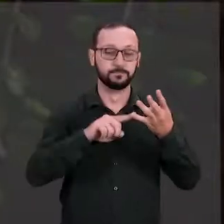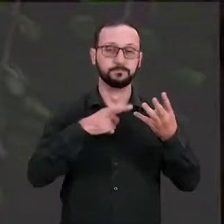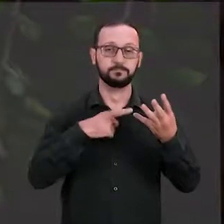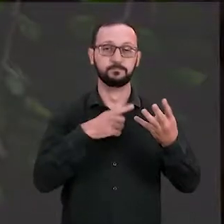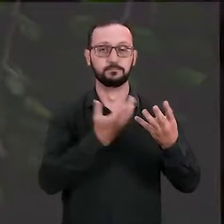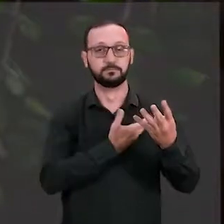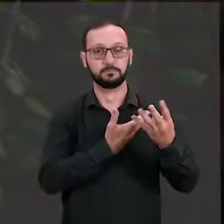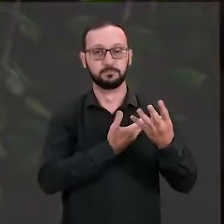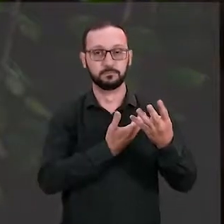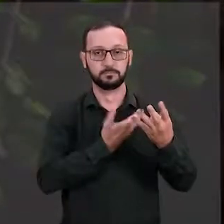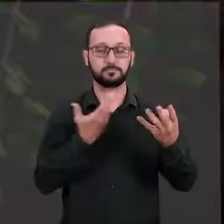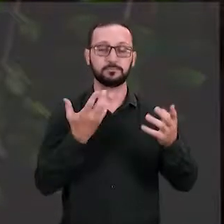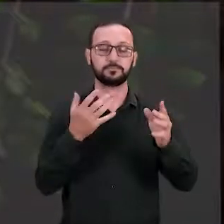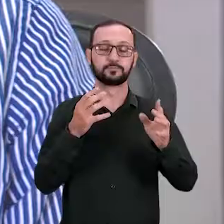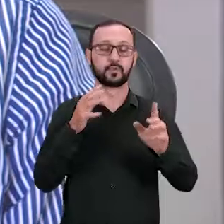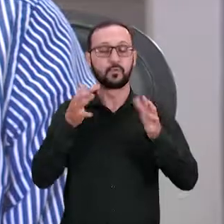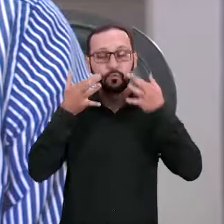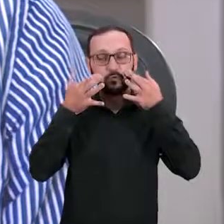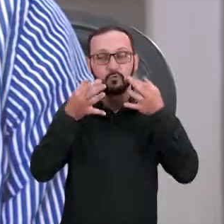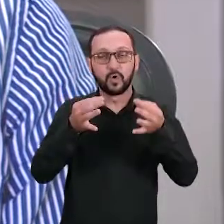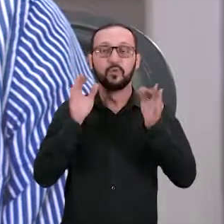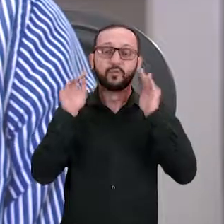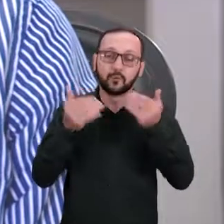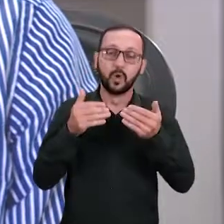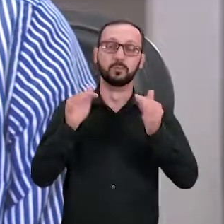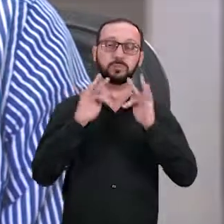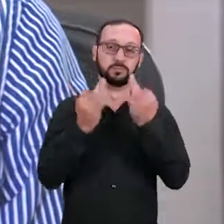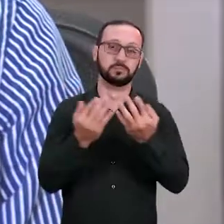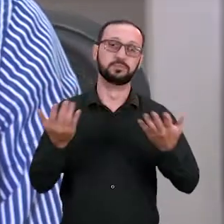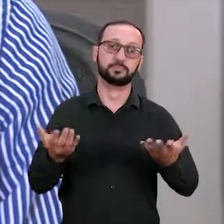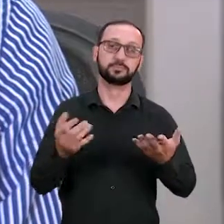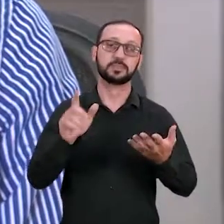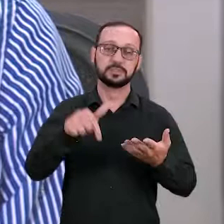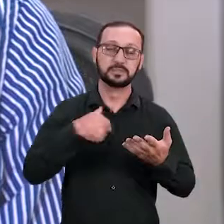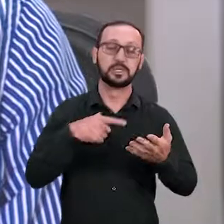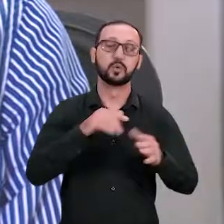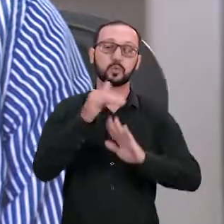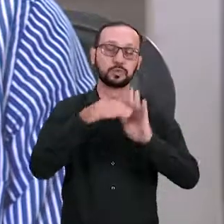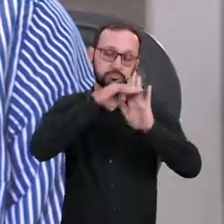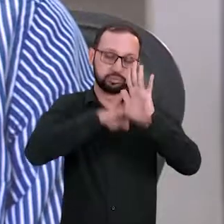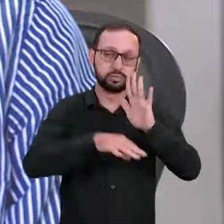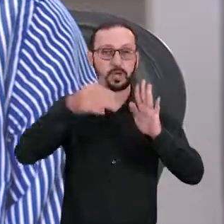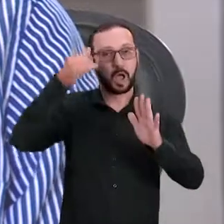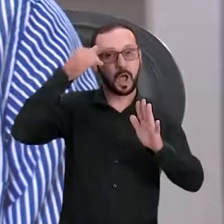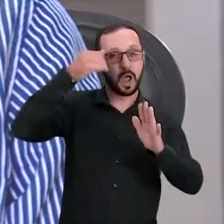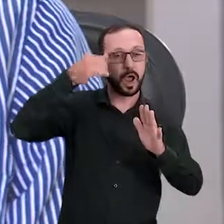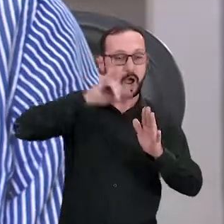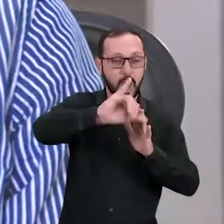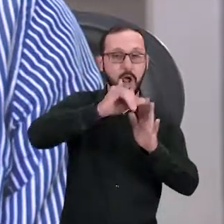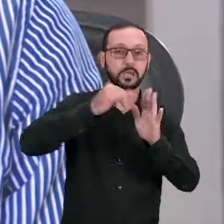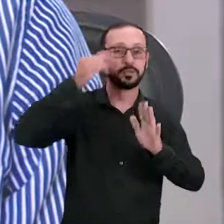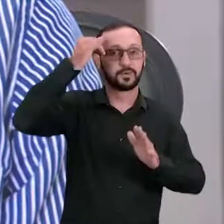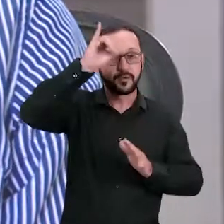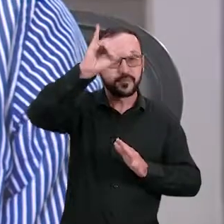ter amigos, valorizar a família. Isso tudo são medidas preventivas.